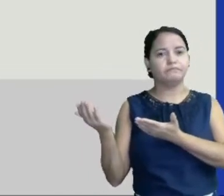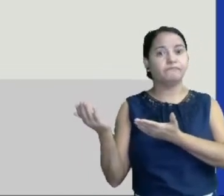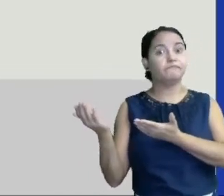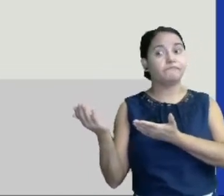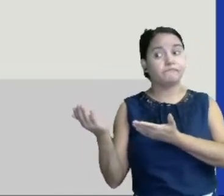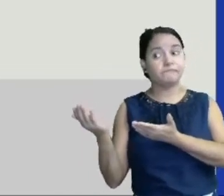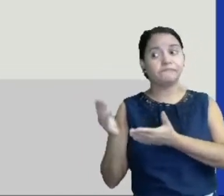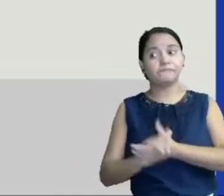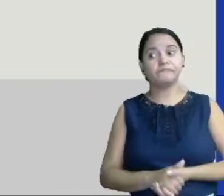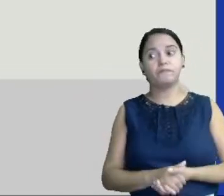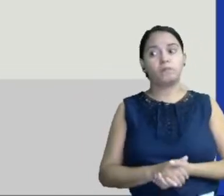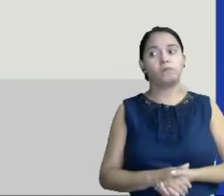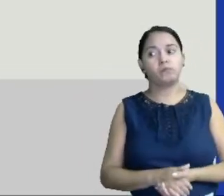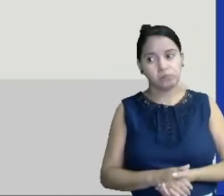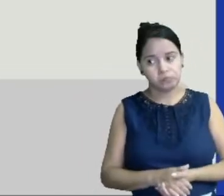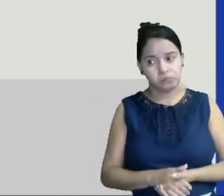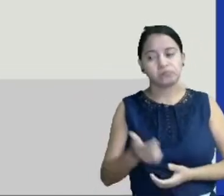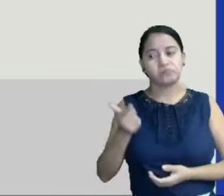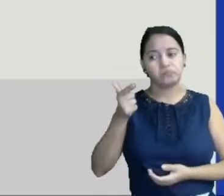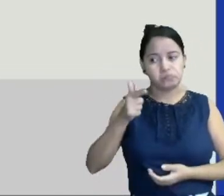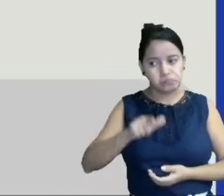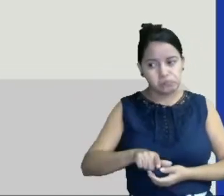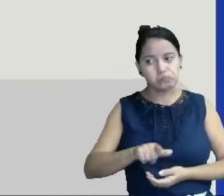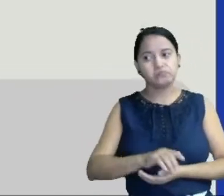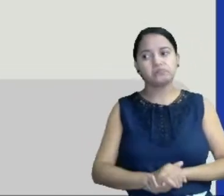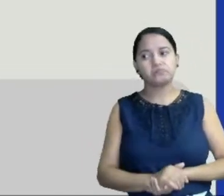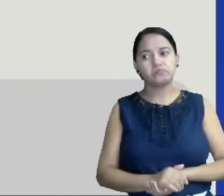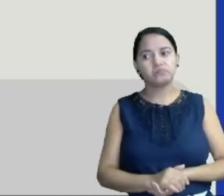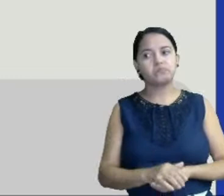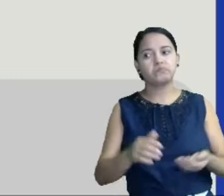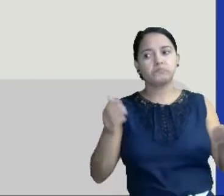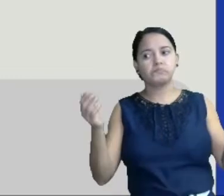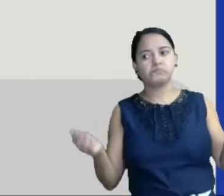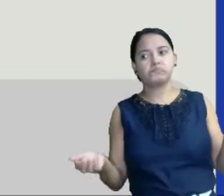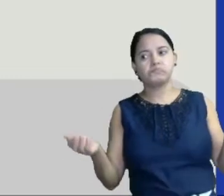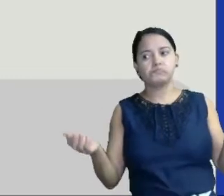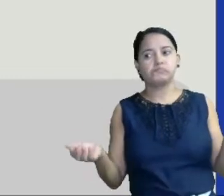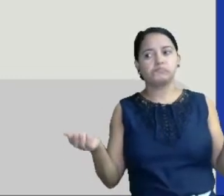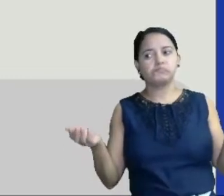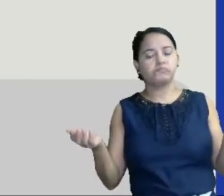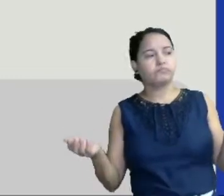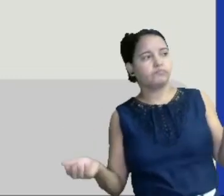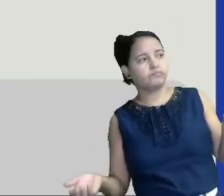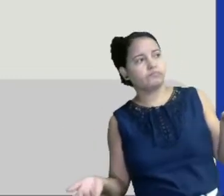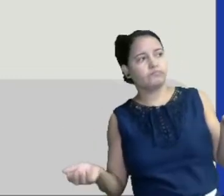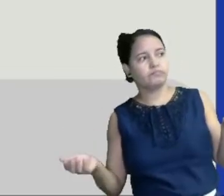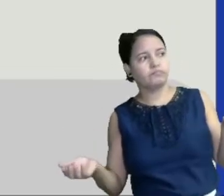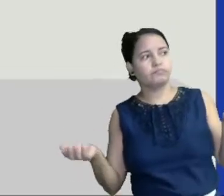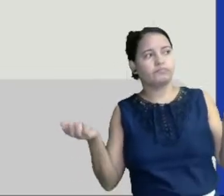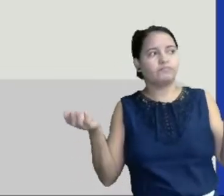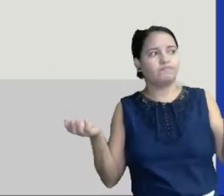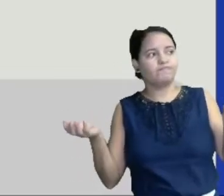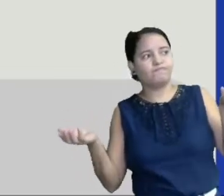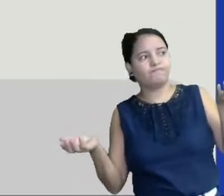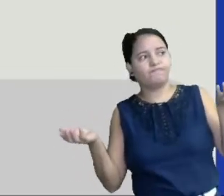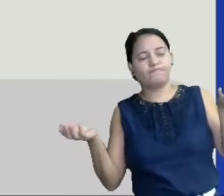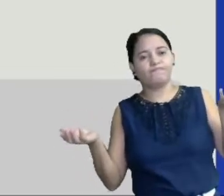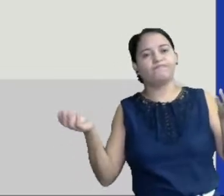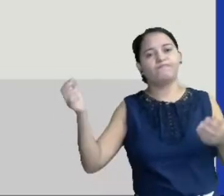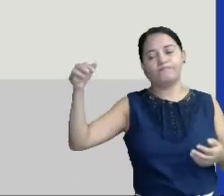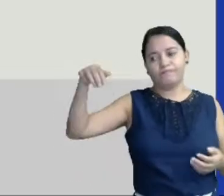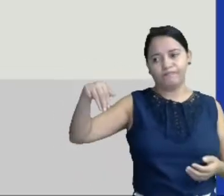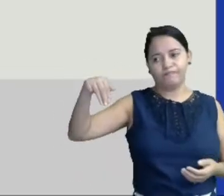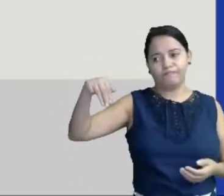dos slides acima eu trouxe ela aqui novamente e aí a gente pode ver a representação a situação matemática que aparece e